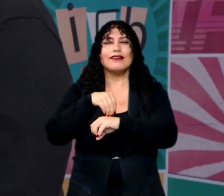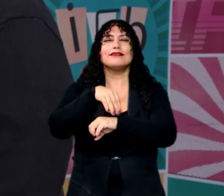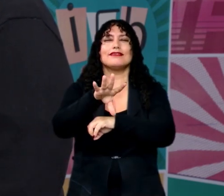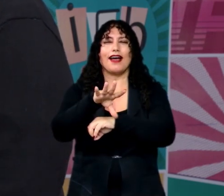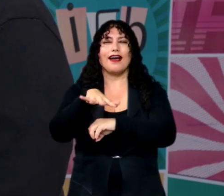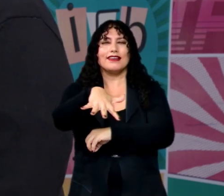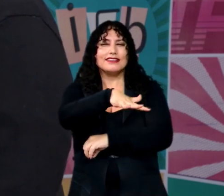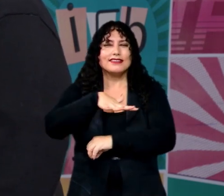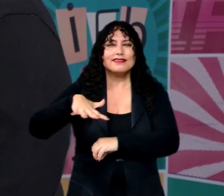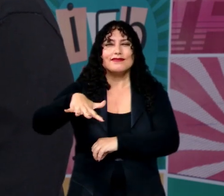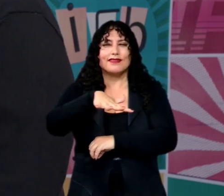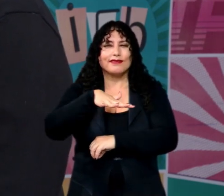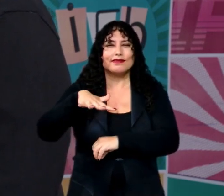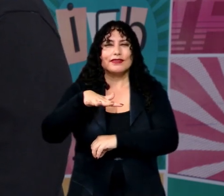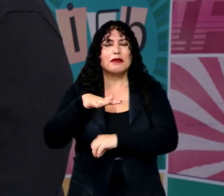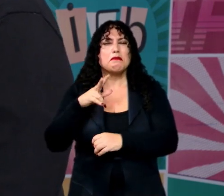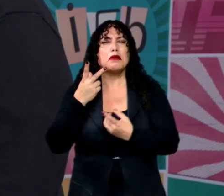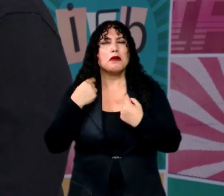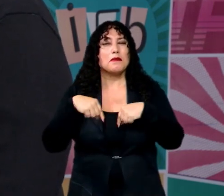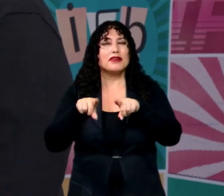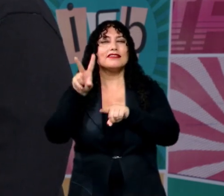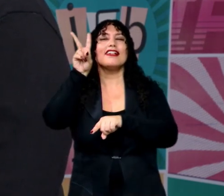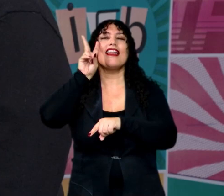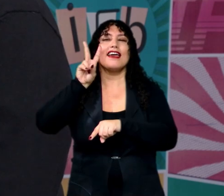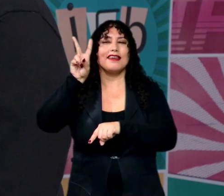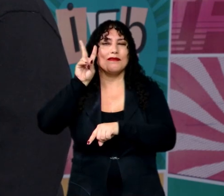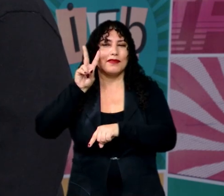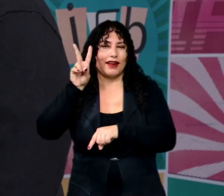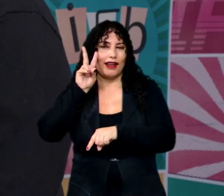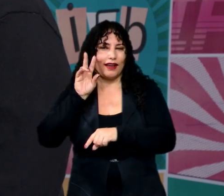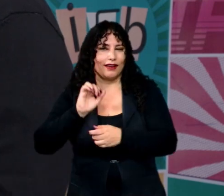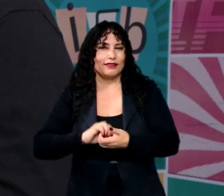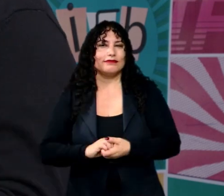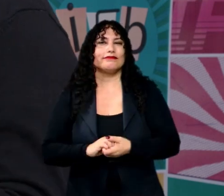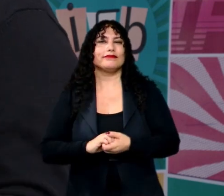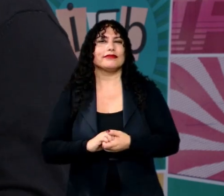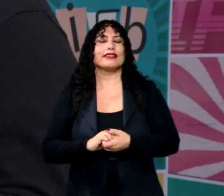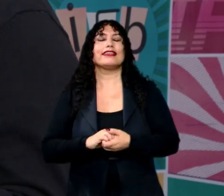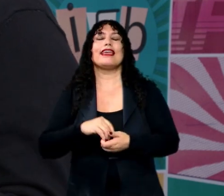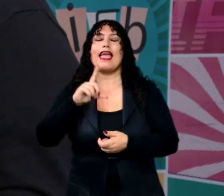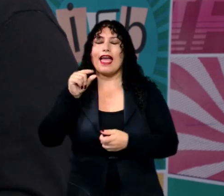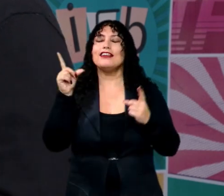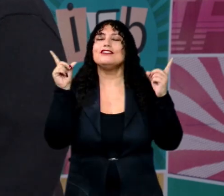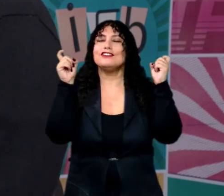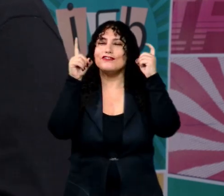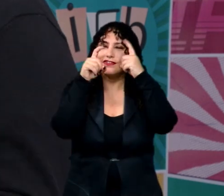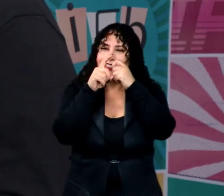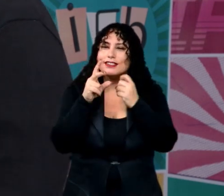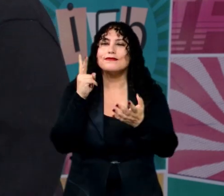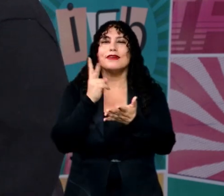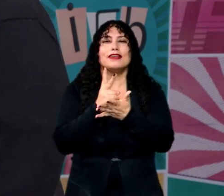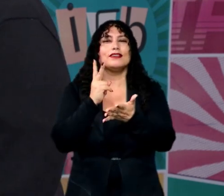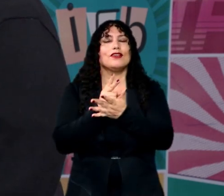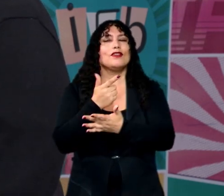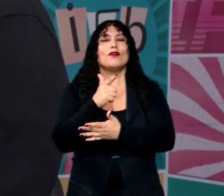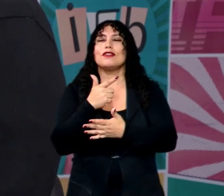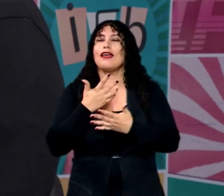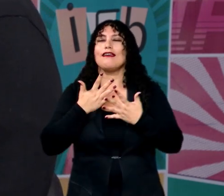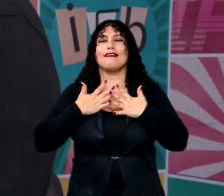esse espaço. E, ao mesmo tempo, lembrar que é sempre difícil mesmo. Não tem